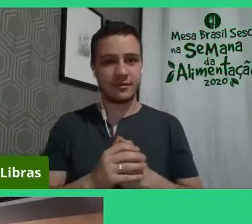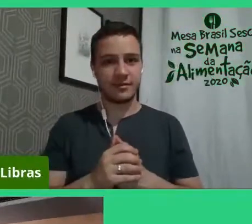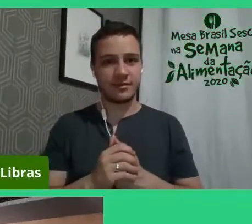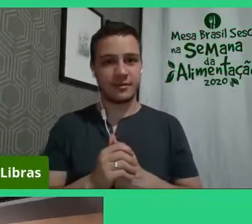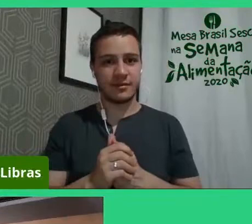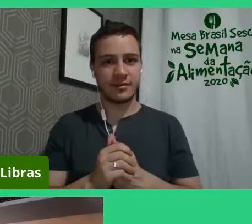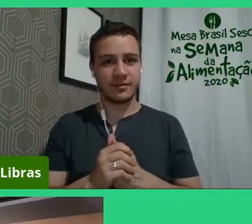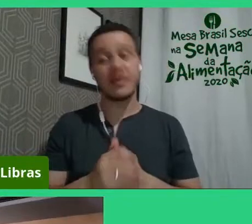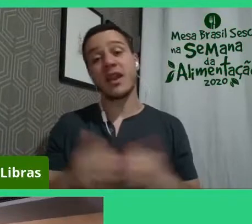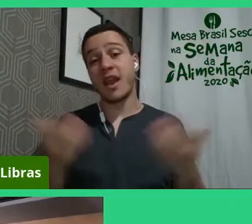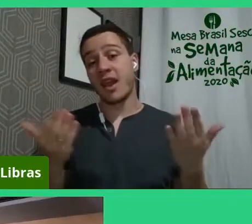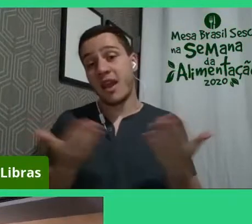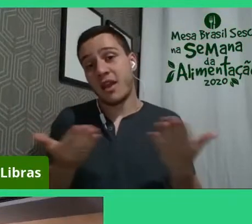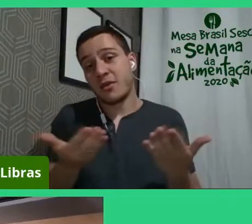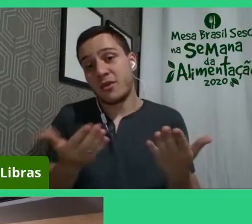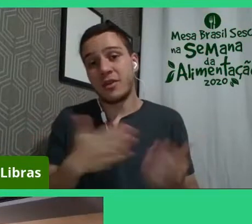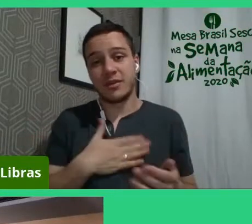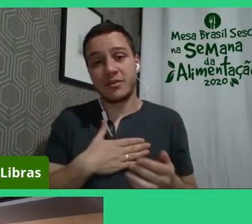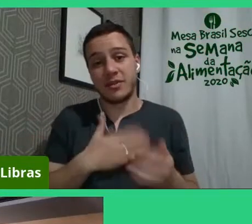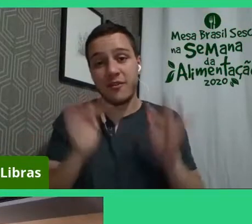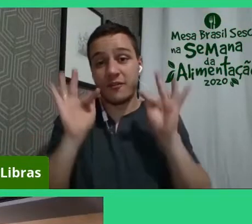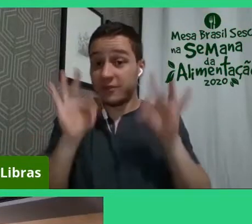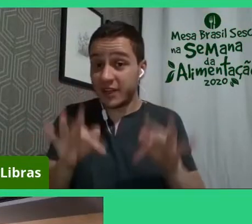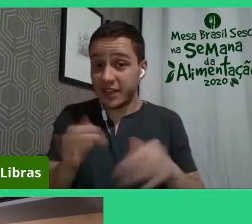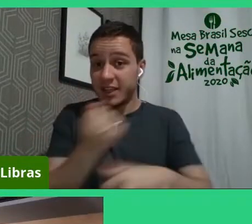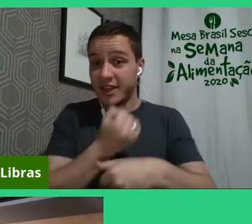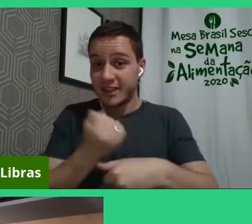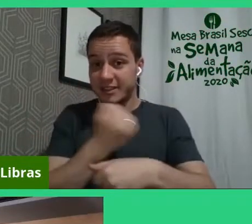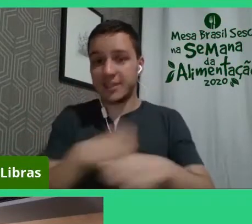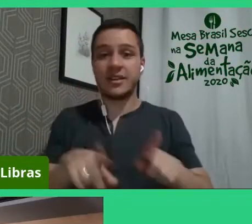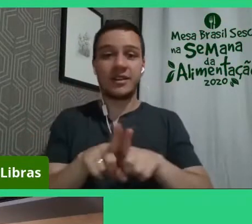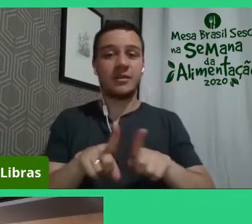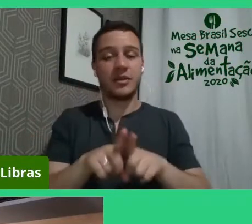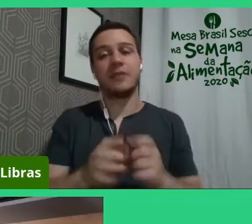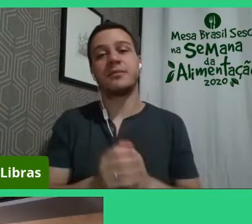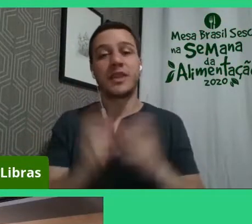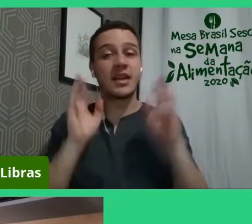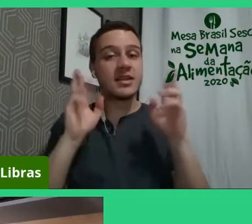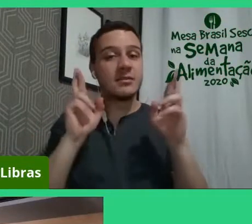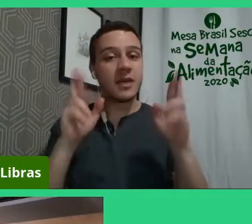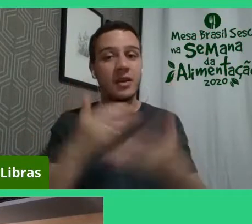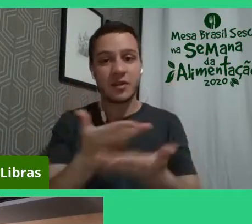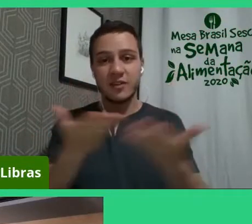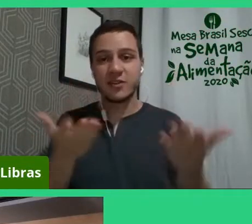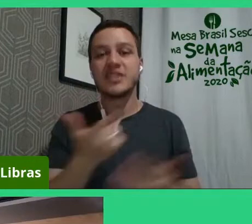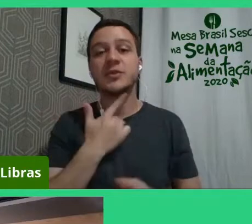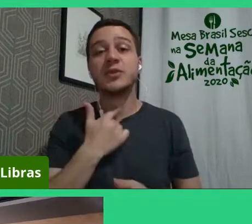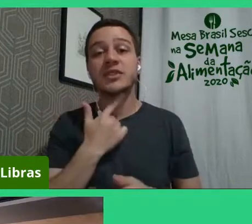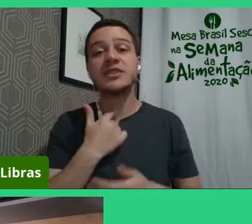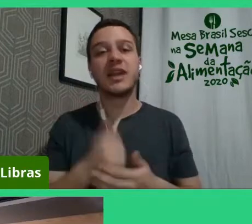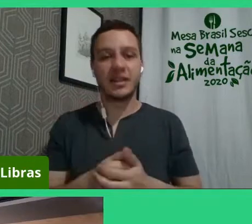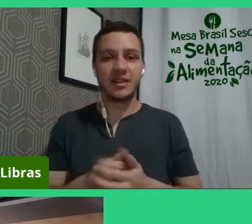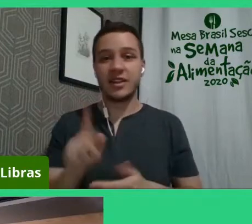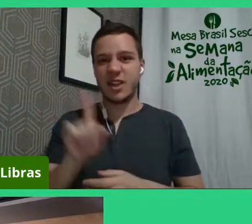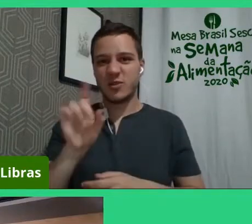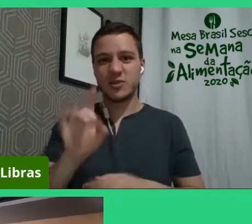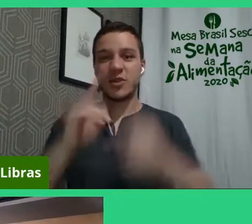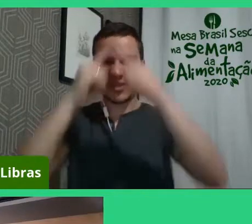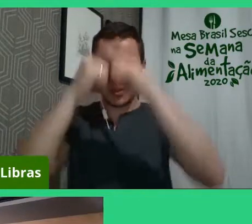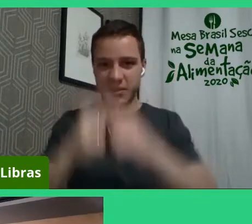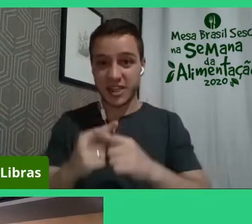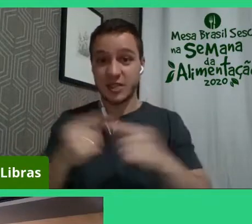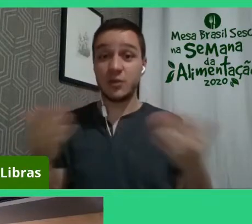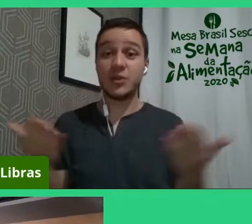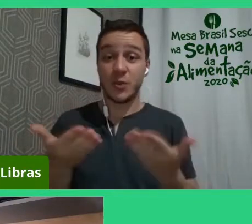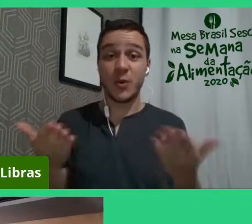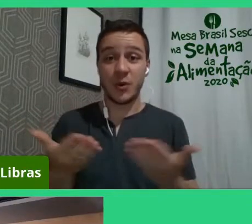Da minha parte é isto também, né? Espero que vocês tenham gostado, não só do duelo de hoje, né? Desse